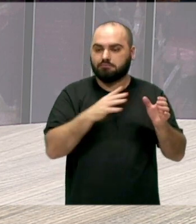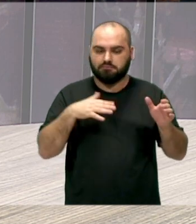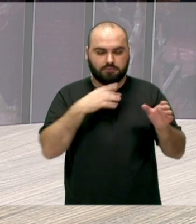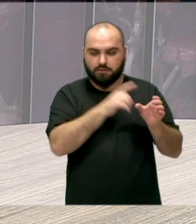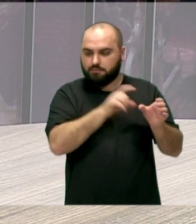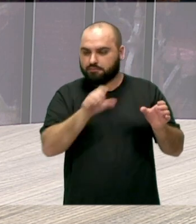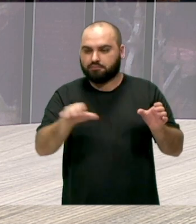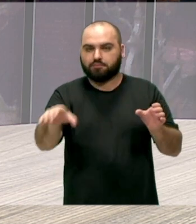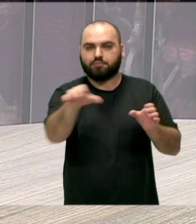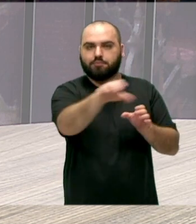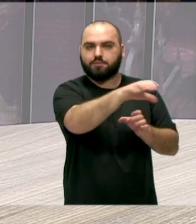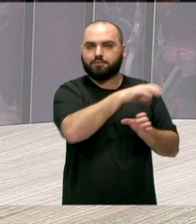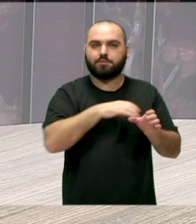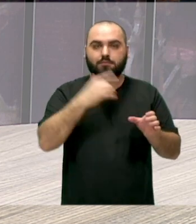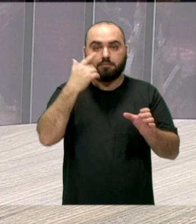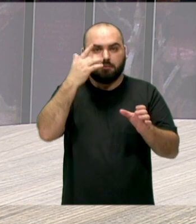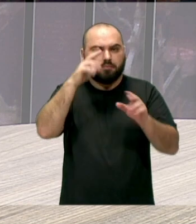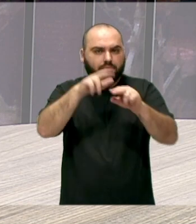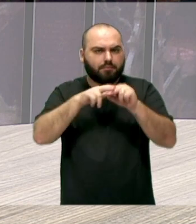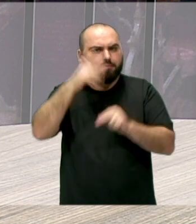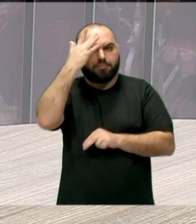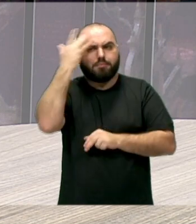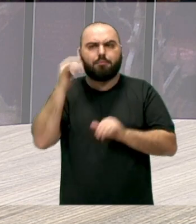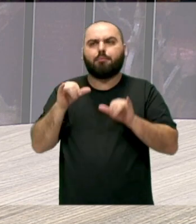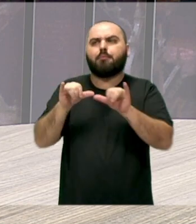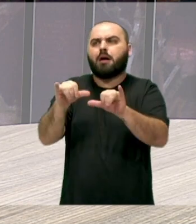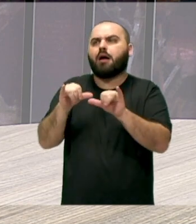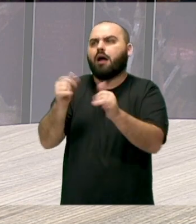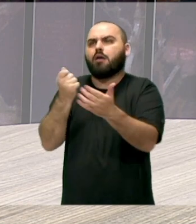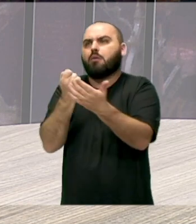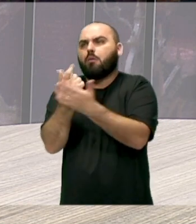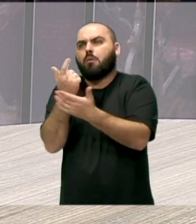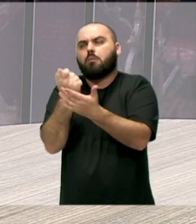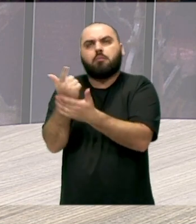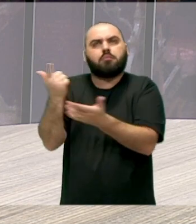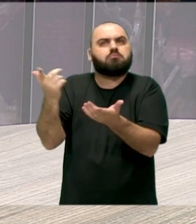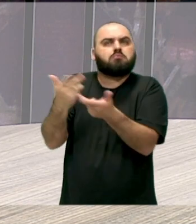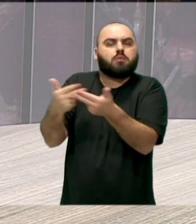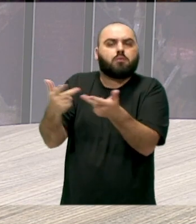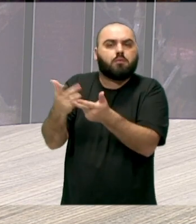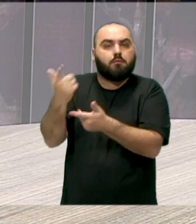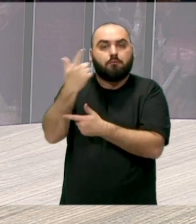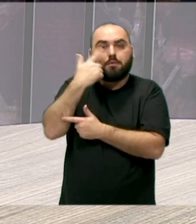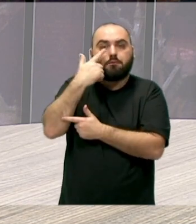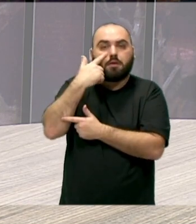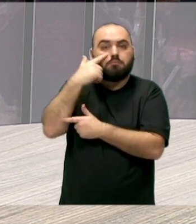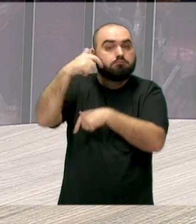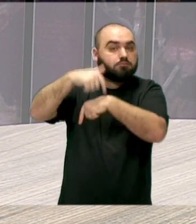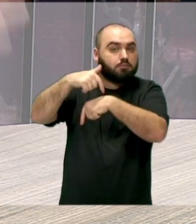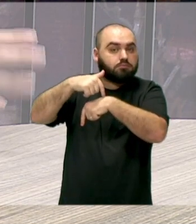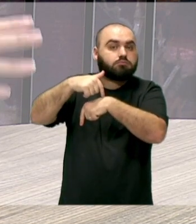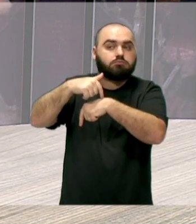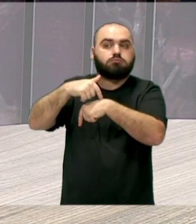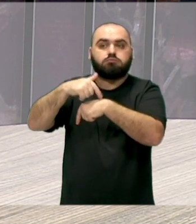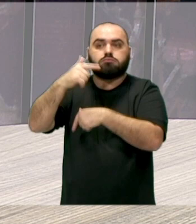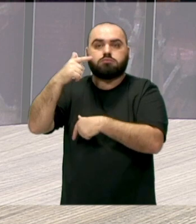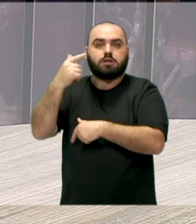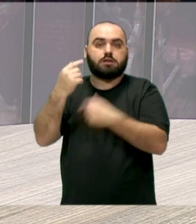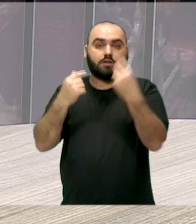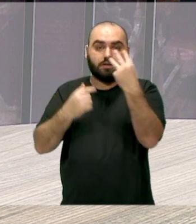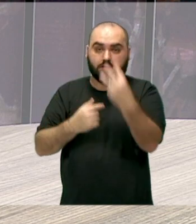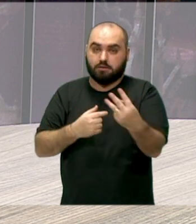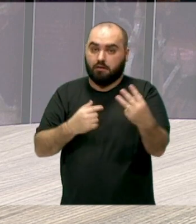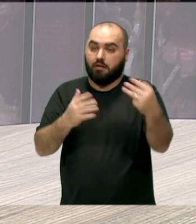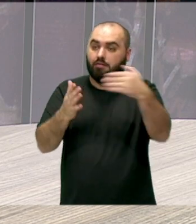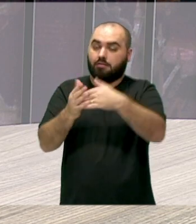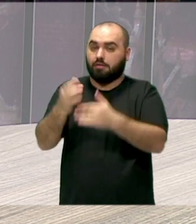se alguém estiver passando, fazendo uma compra num supermercado, por exemplo, provavelmente, durante esse período, então, de 3 a 10